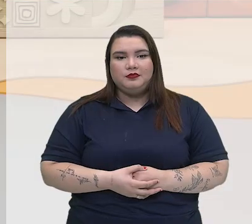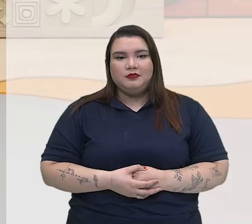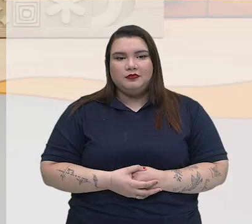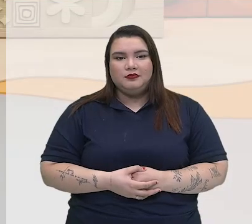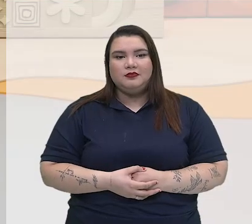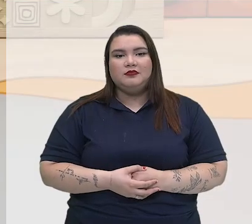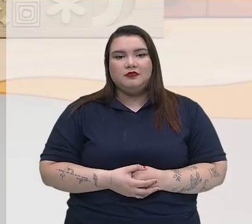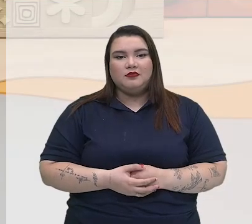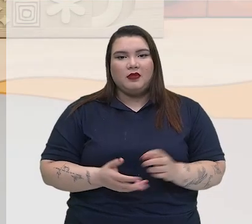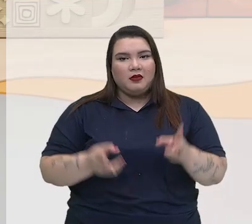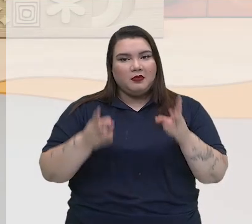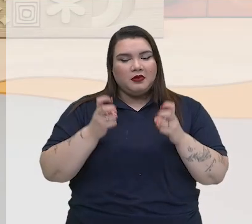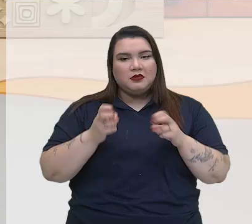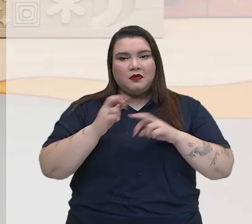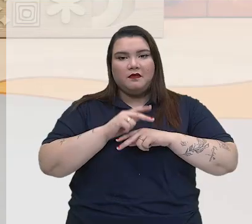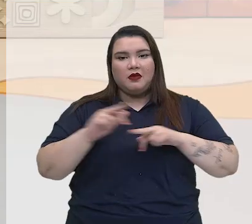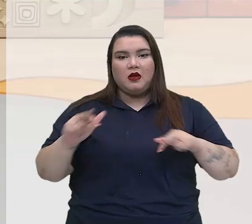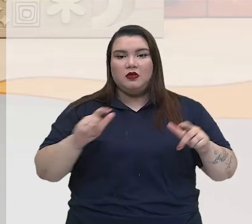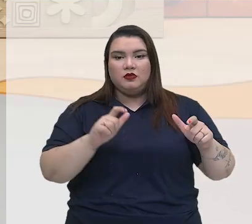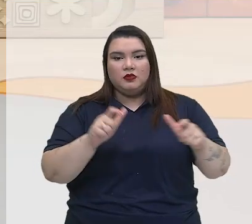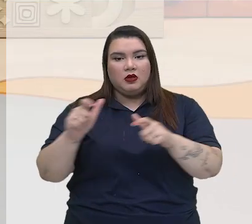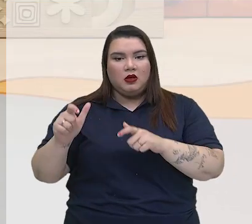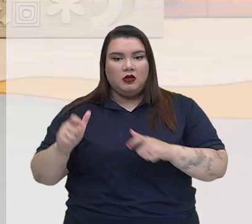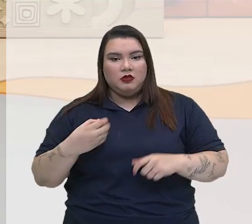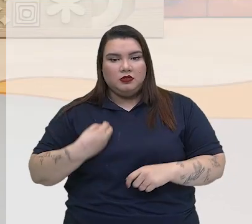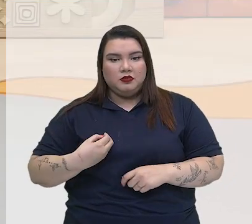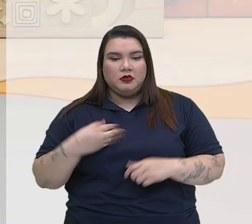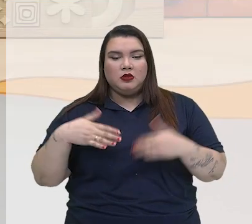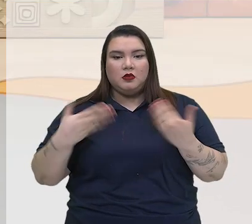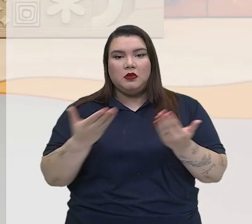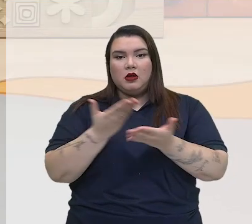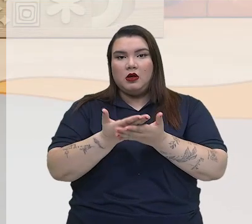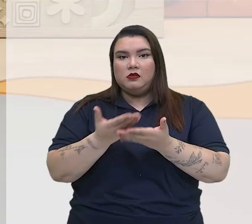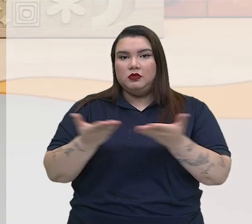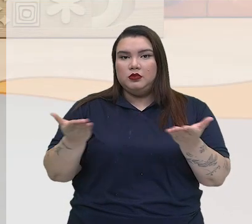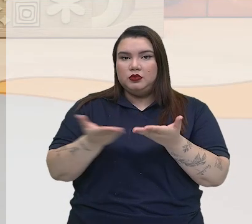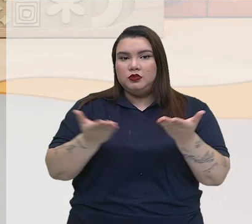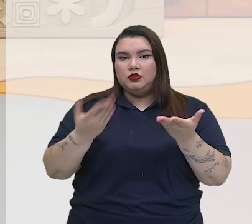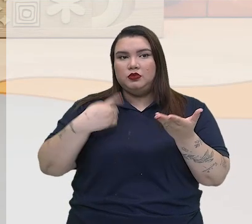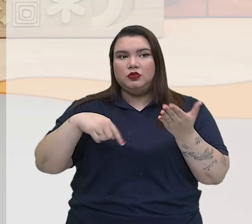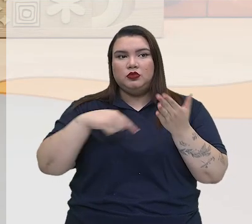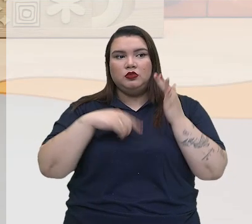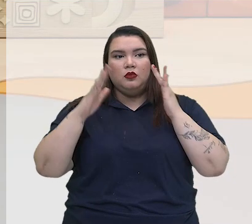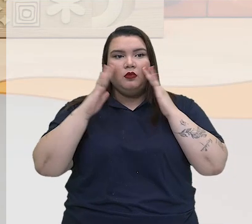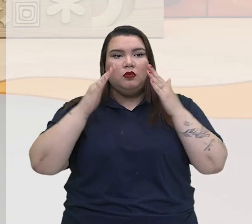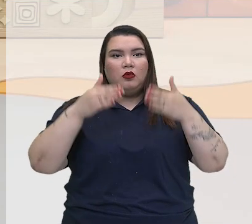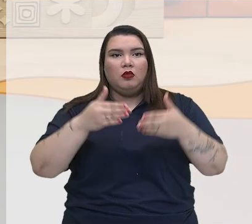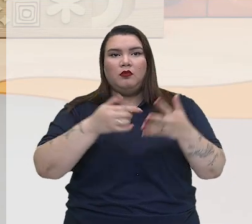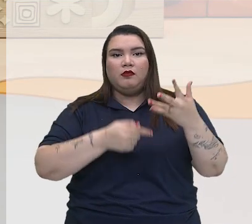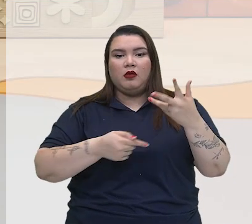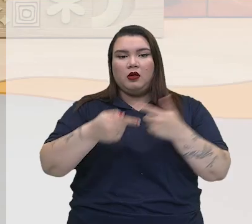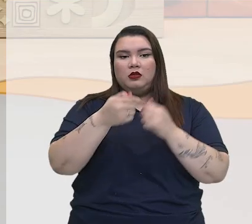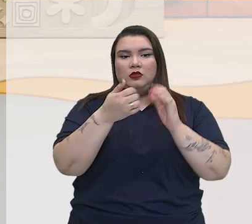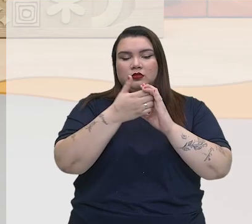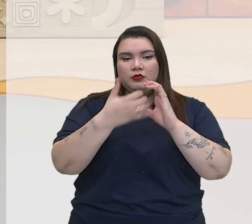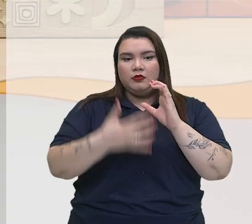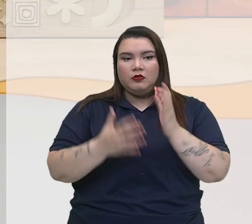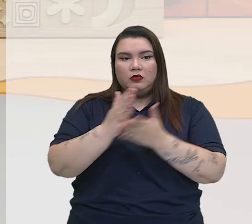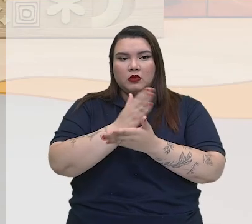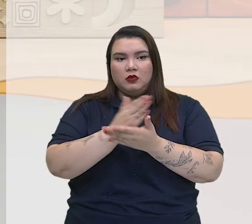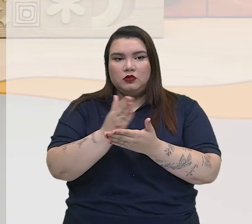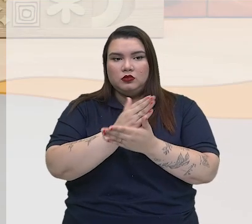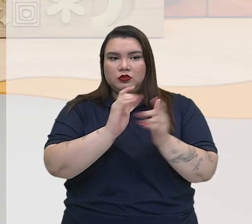Há muitos lugares de vivência. E nesta aula nós estaremos explorando as características de alguns